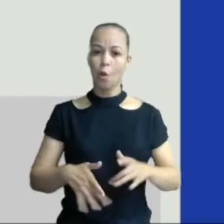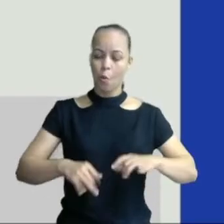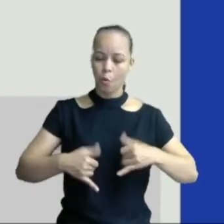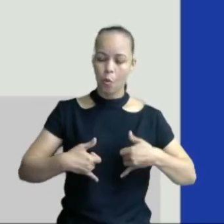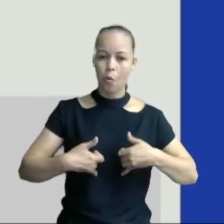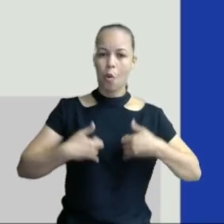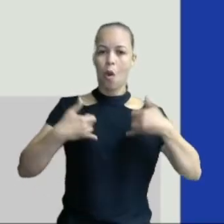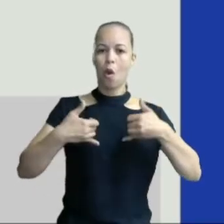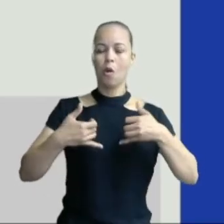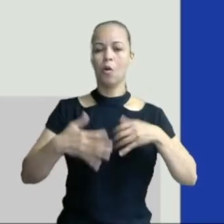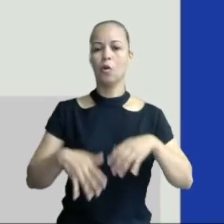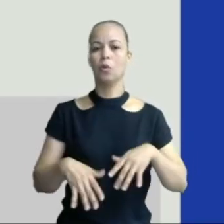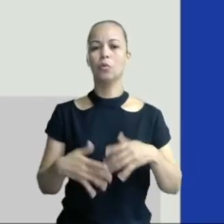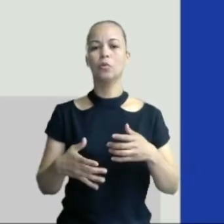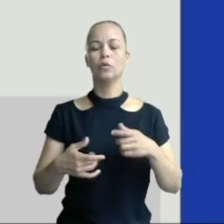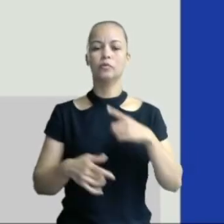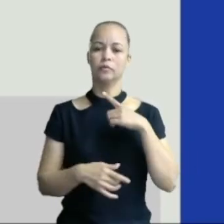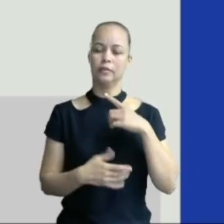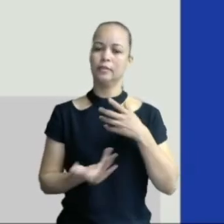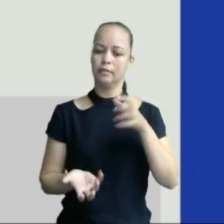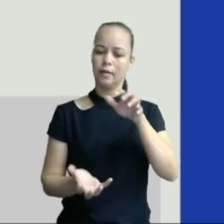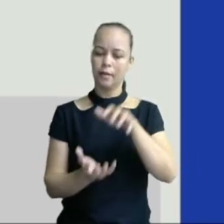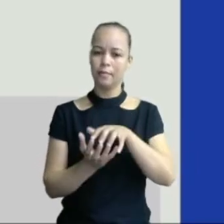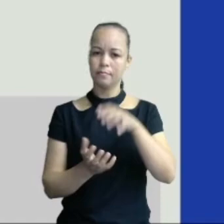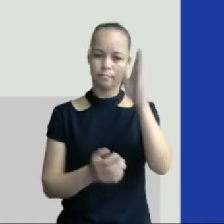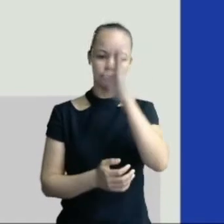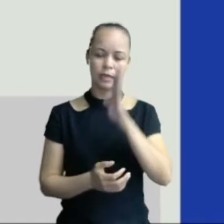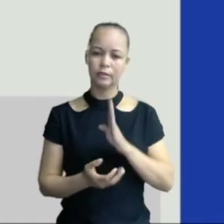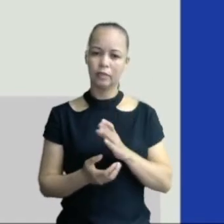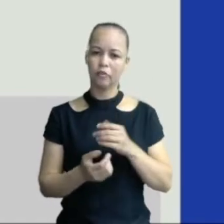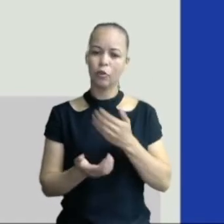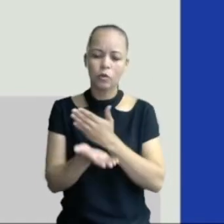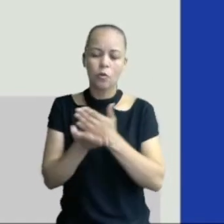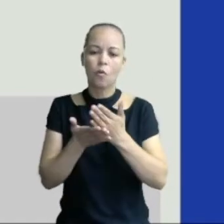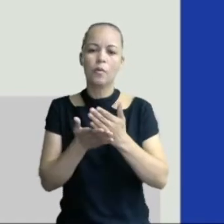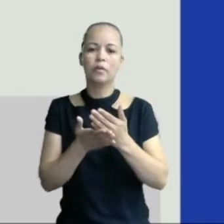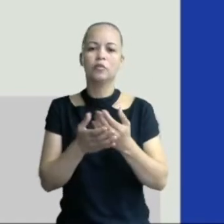do Exército Brasileiro, foi quando nasceu o Exército Brasileiro.